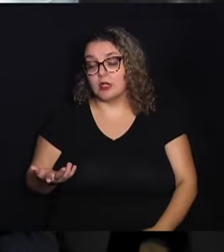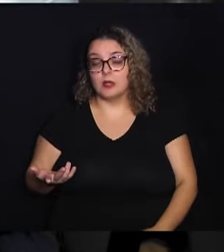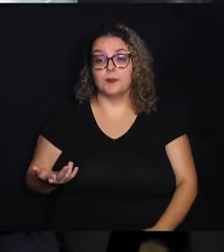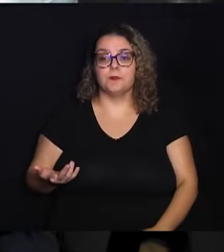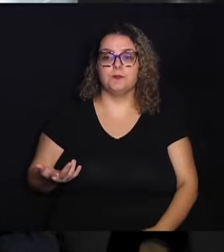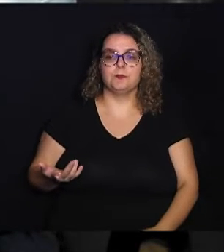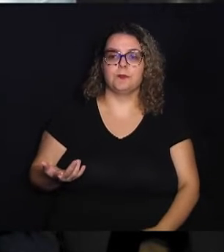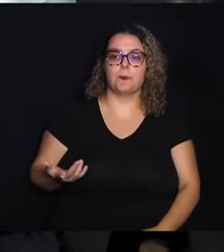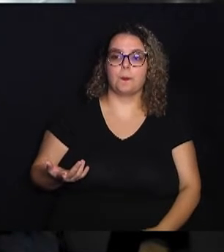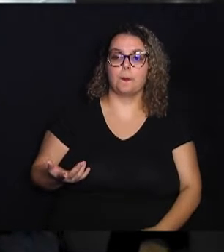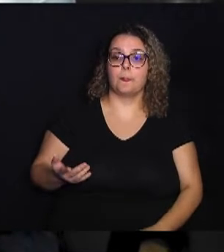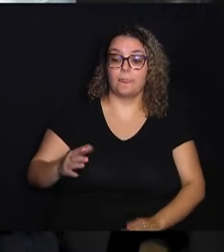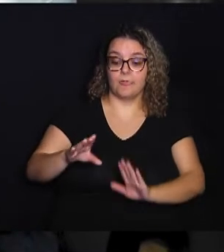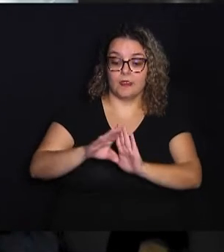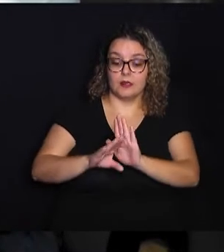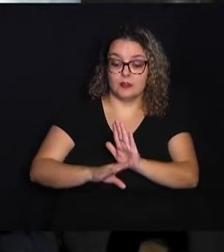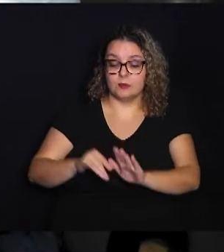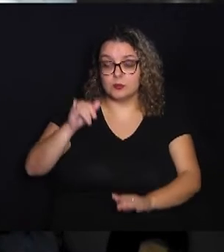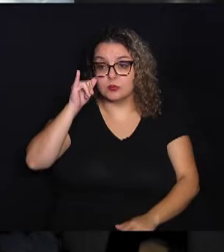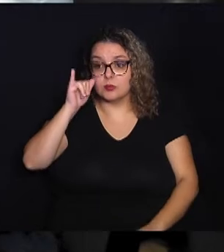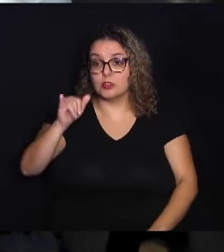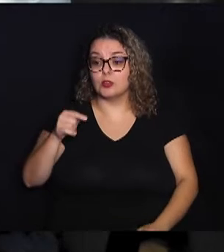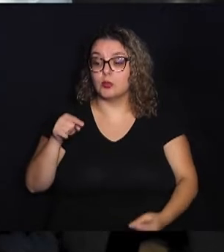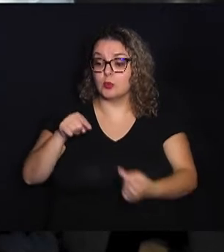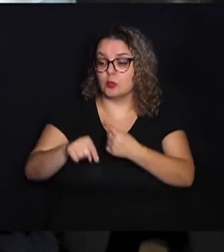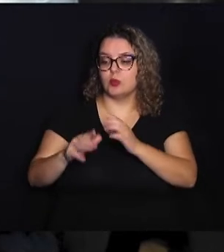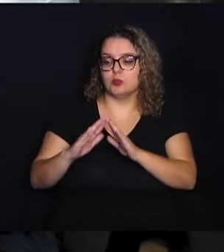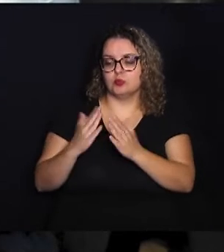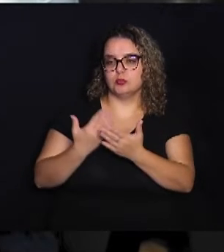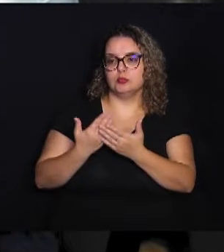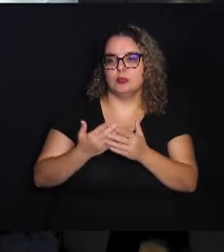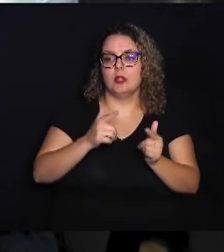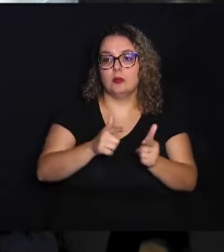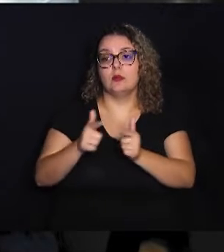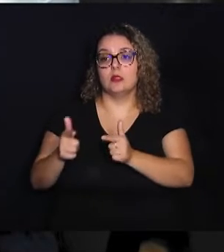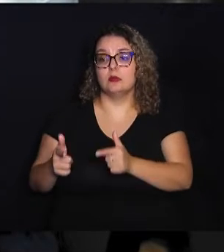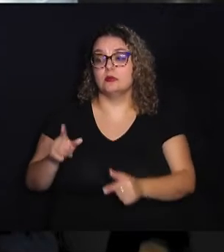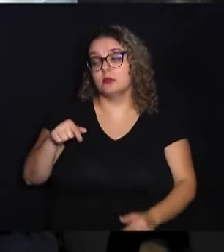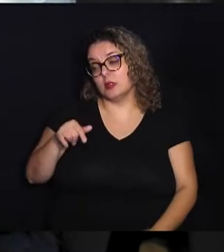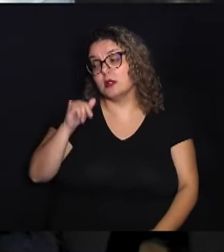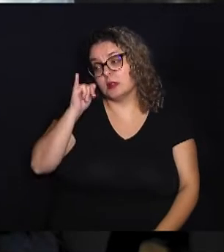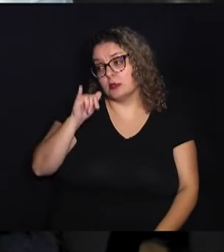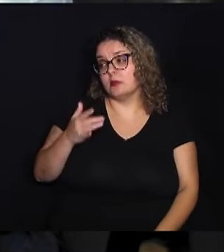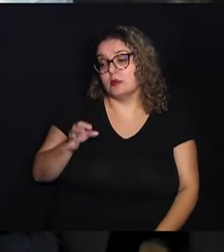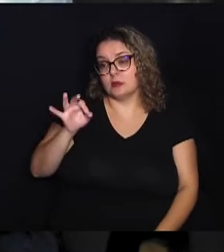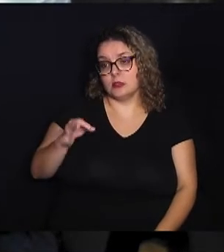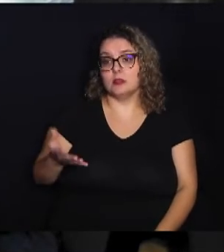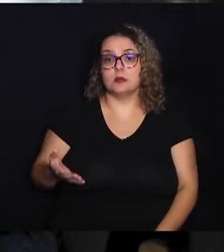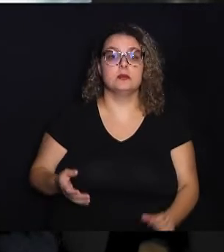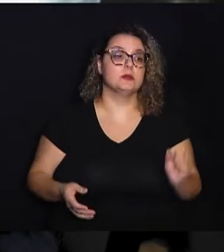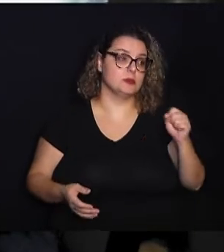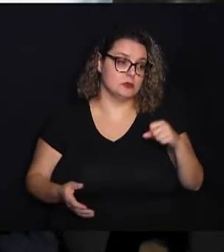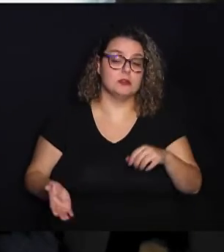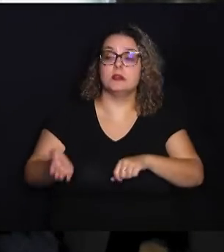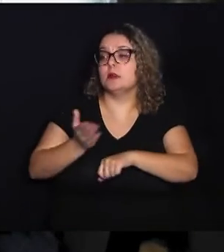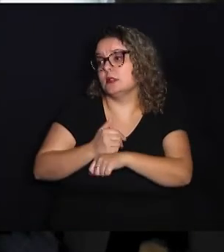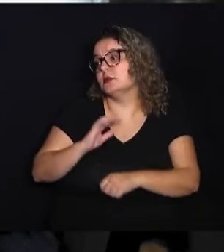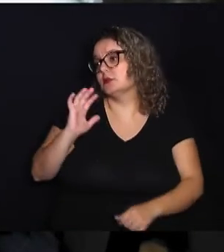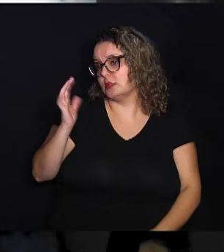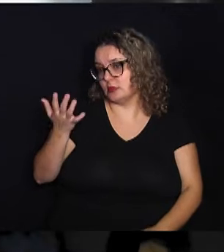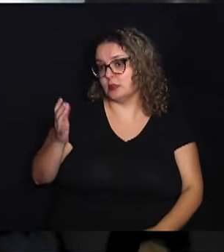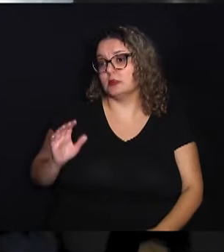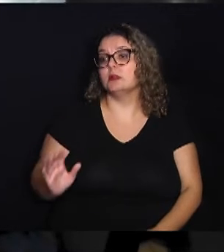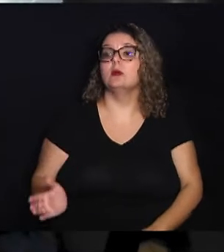questão de um programa de prevenção contra os atentados nas escolas. Sim. Que essa prevenção é exatamente antes do fato acontecer. Então, antes que